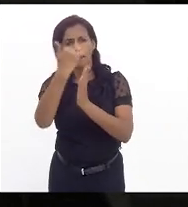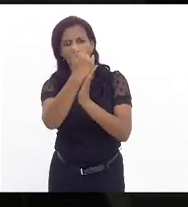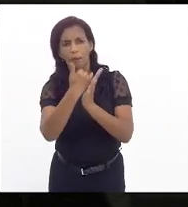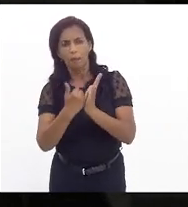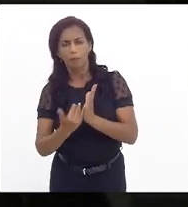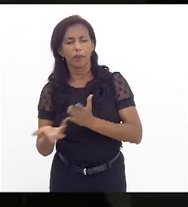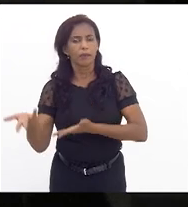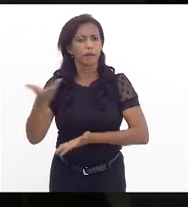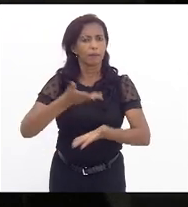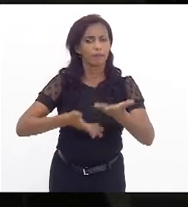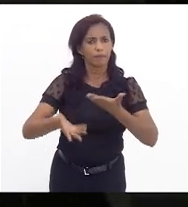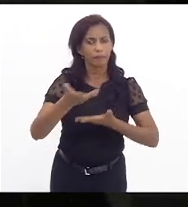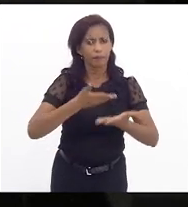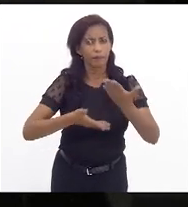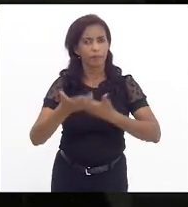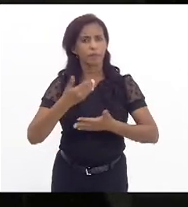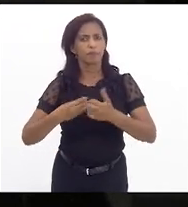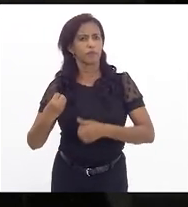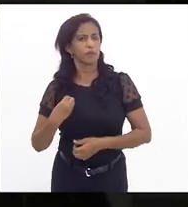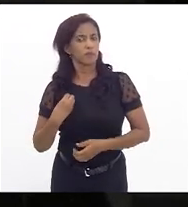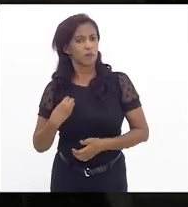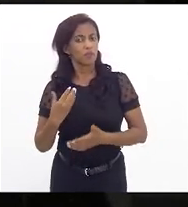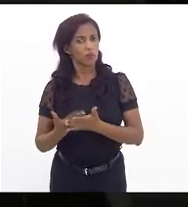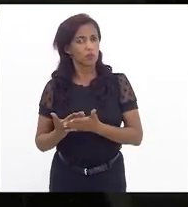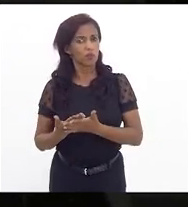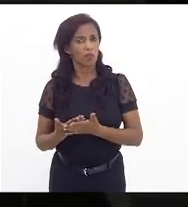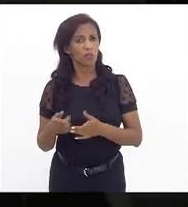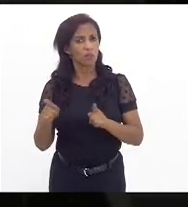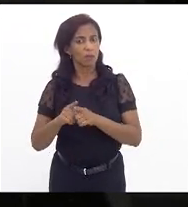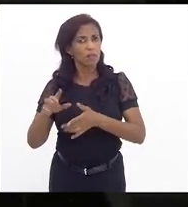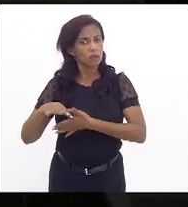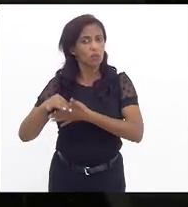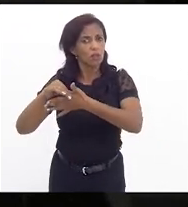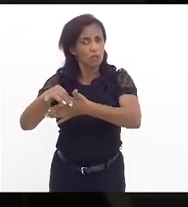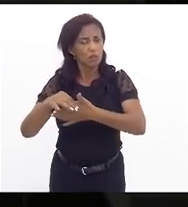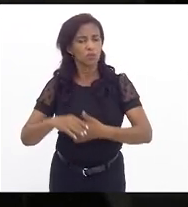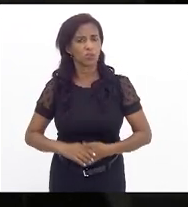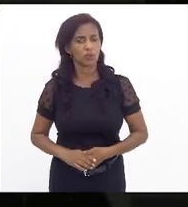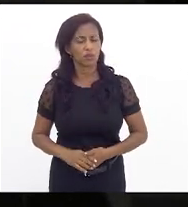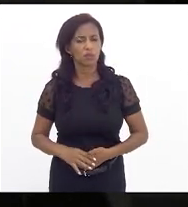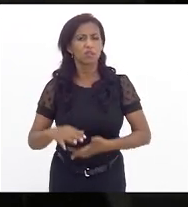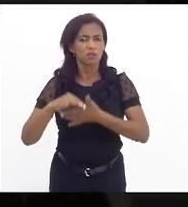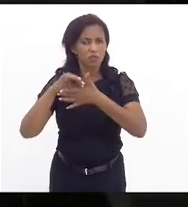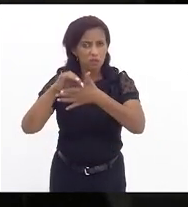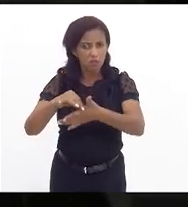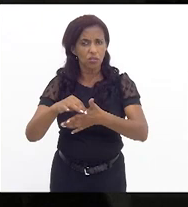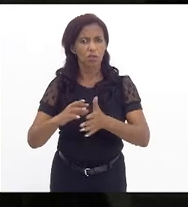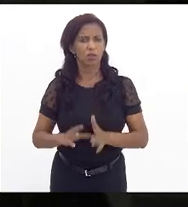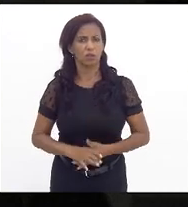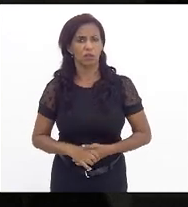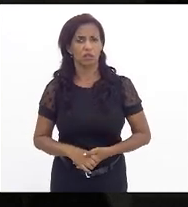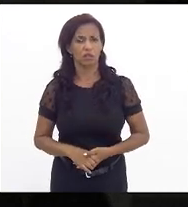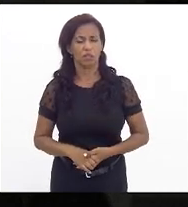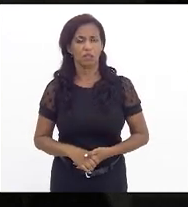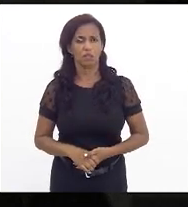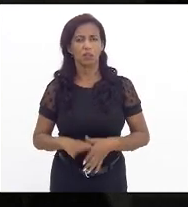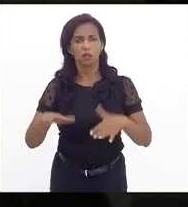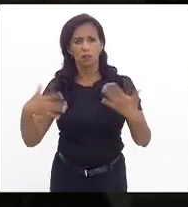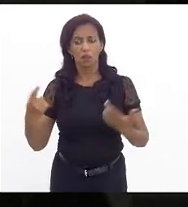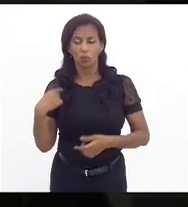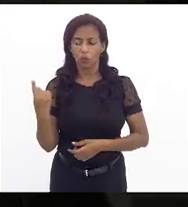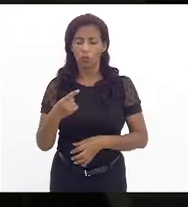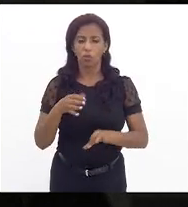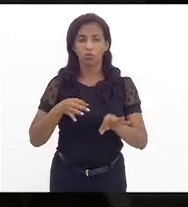o conjunto de segmentos que participam da vida escolar e suas entidades representativas, suas entidades de representação. Então, o nosso